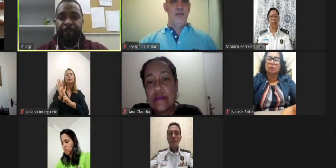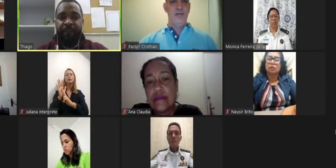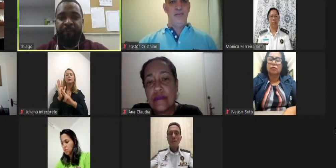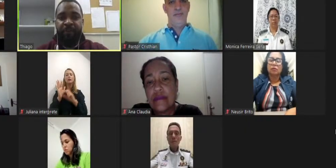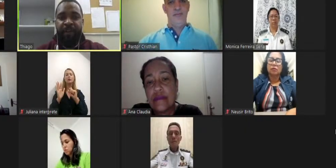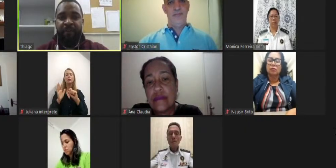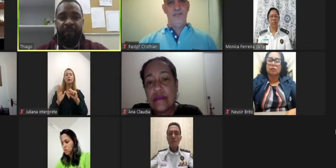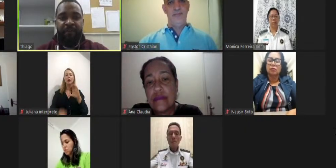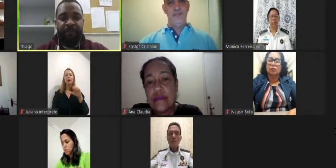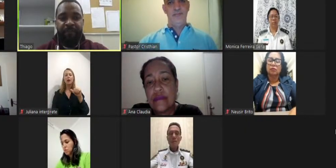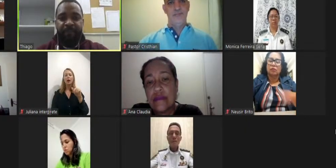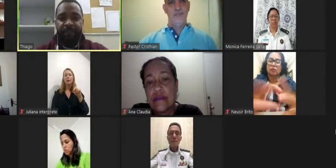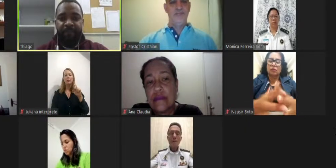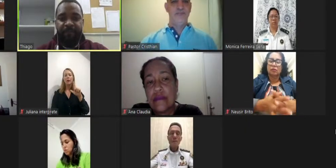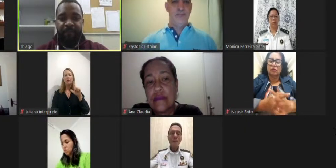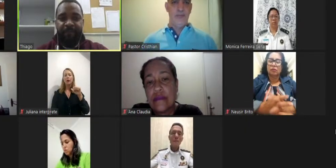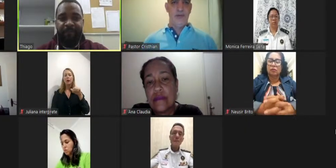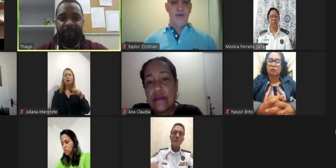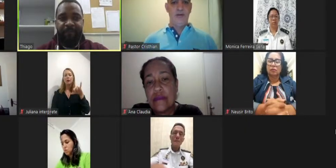capelania prisional.